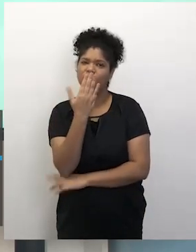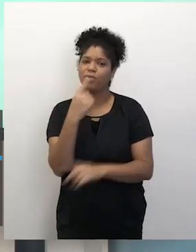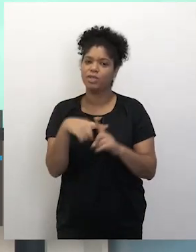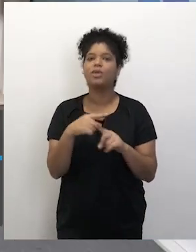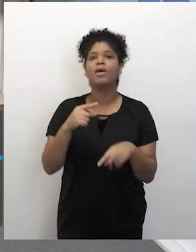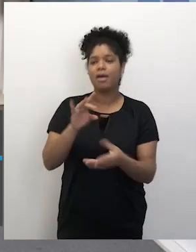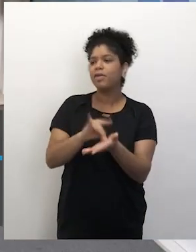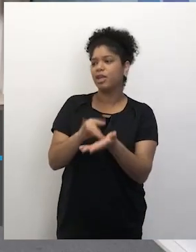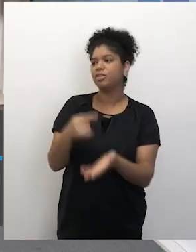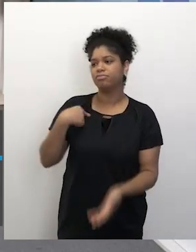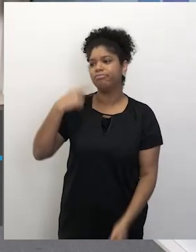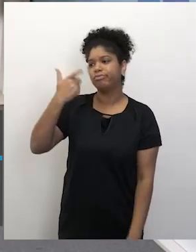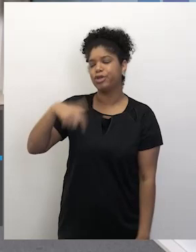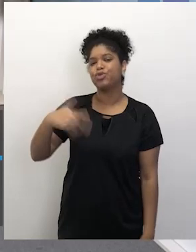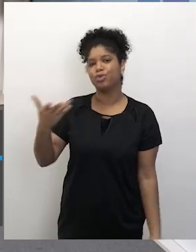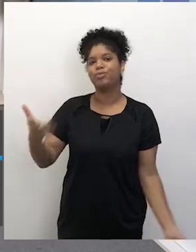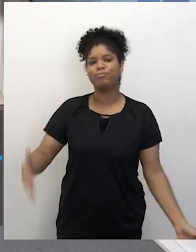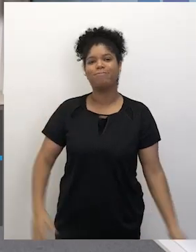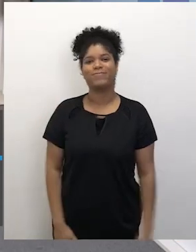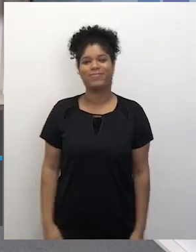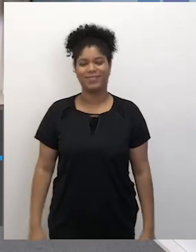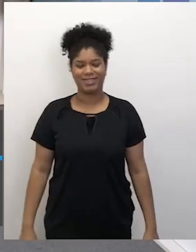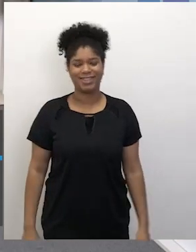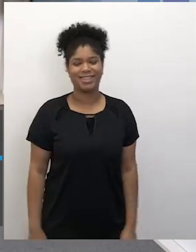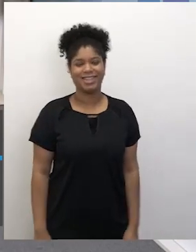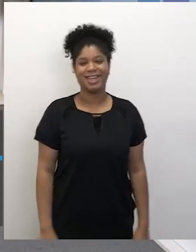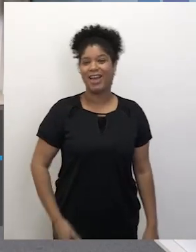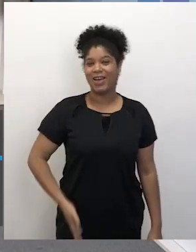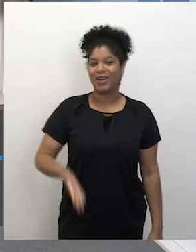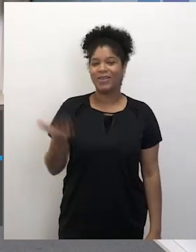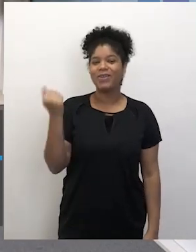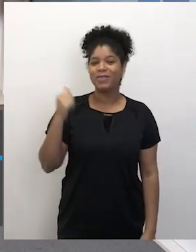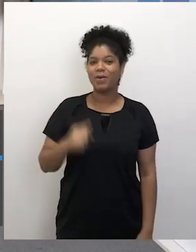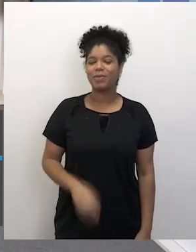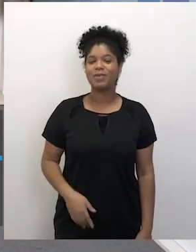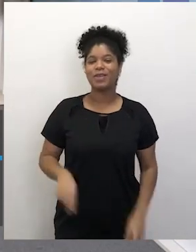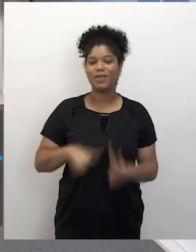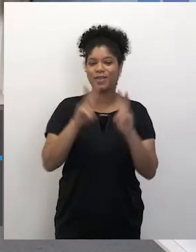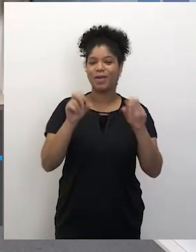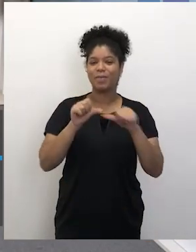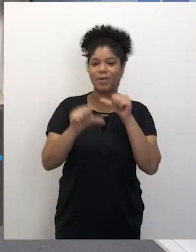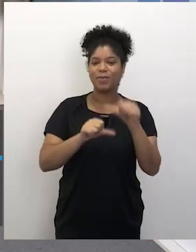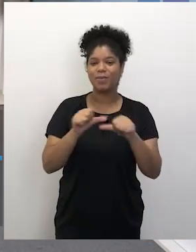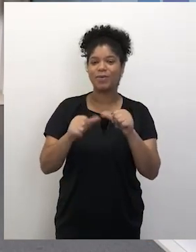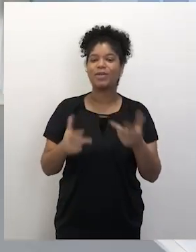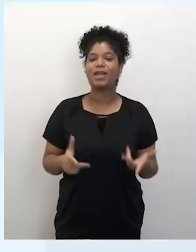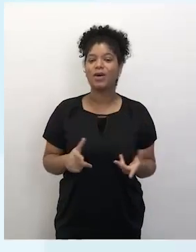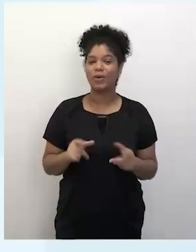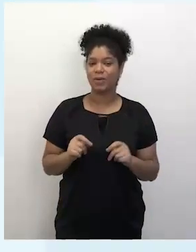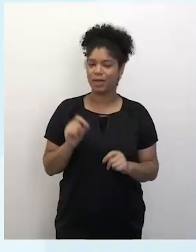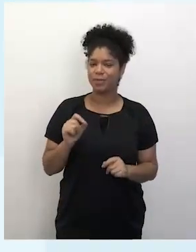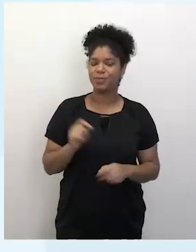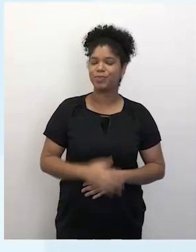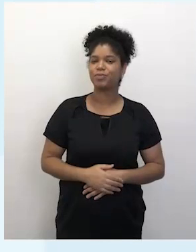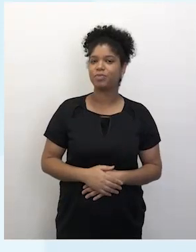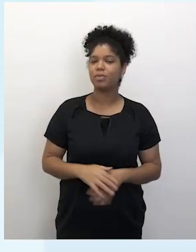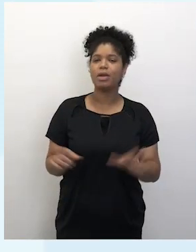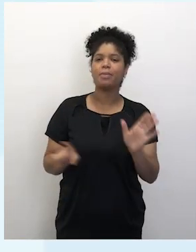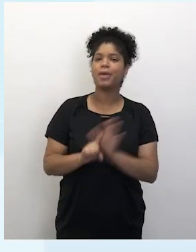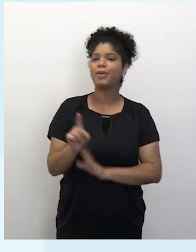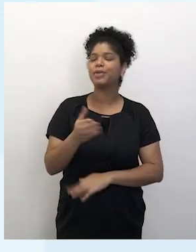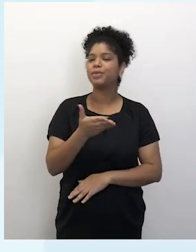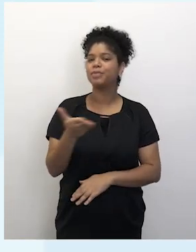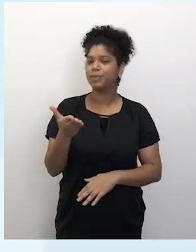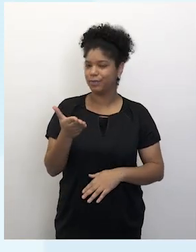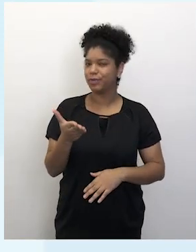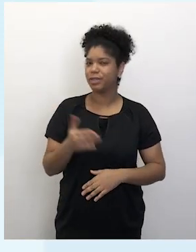eu sou, né, Mara? É. Não, vamos lá, gente, vamos mudar de assunto, problematização. Então, para vocês,